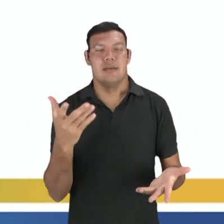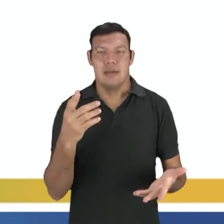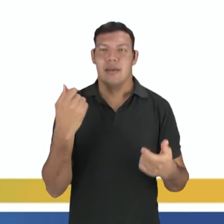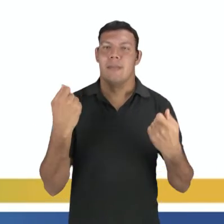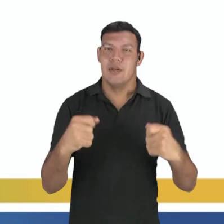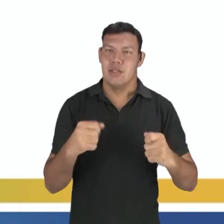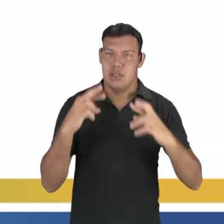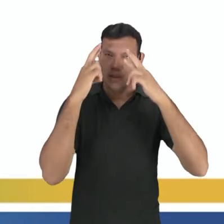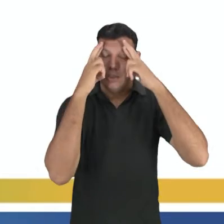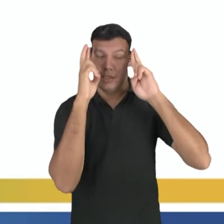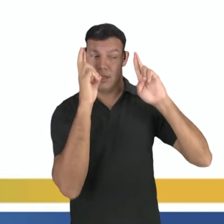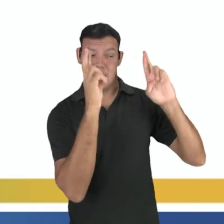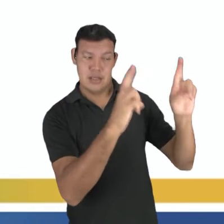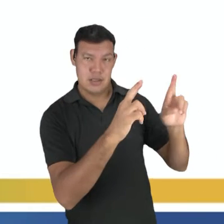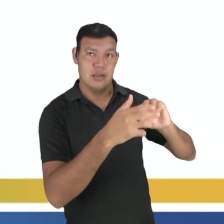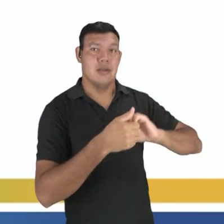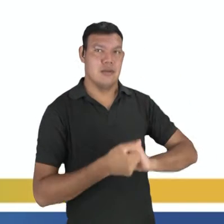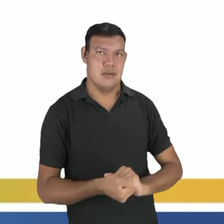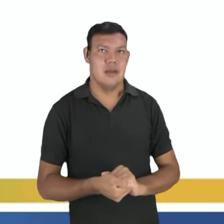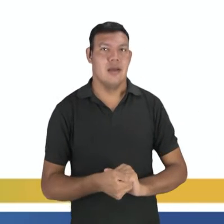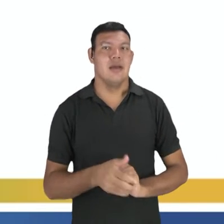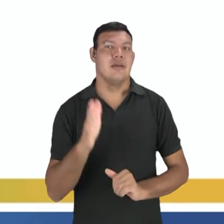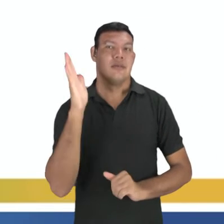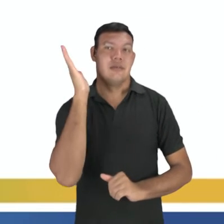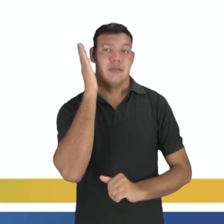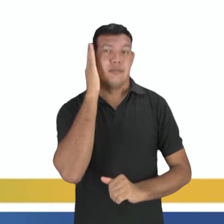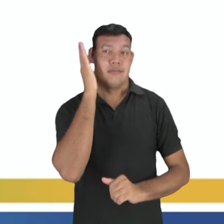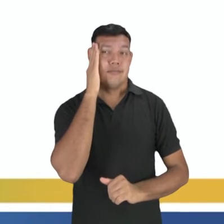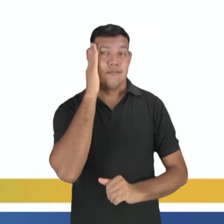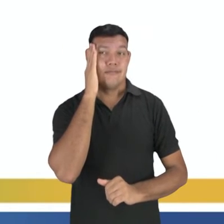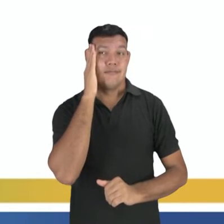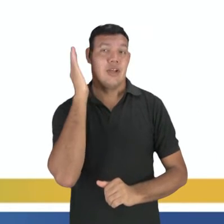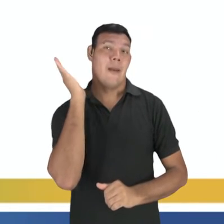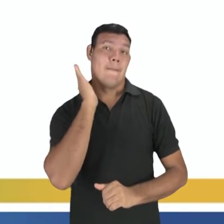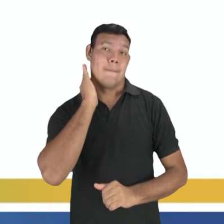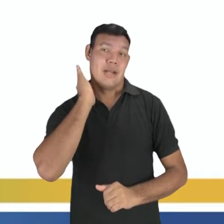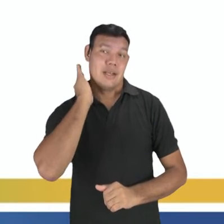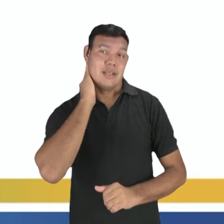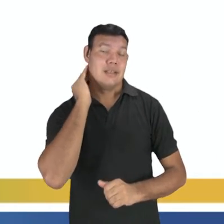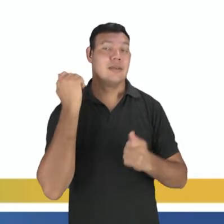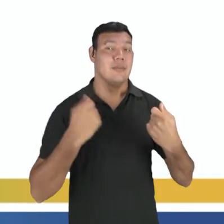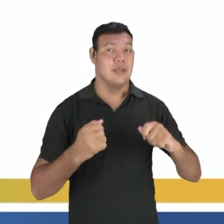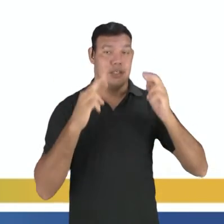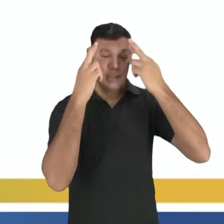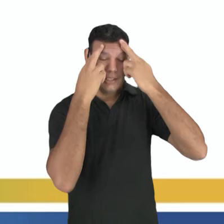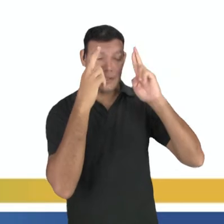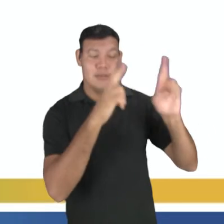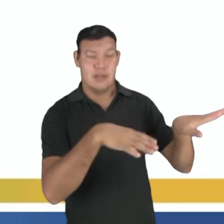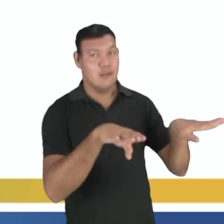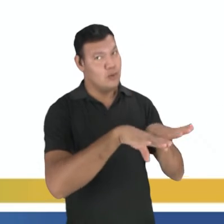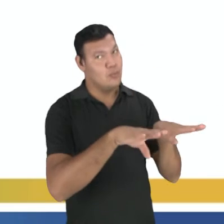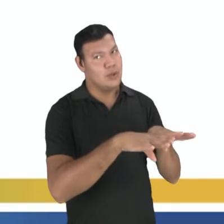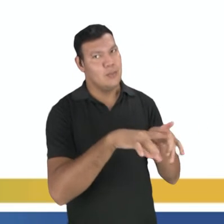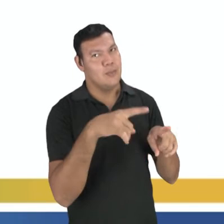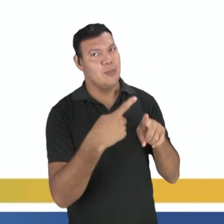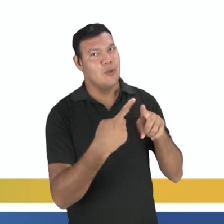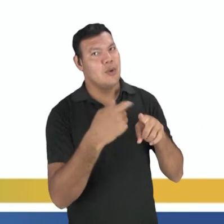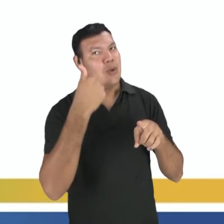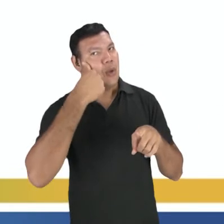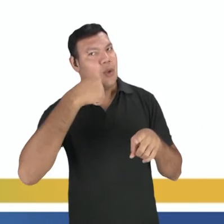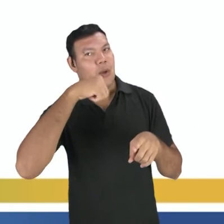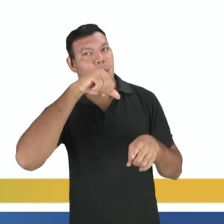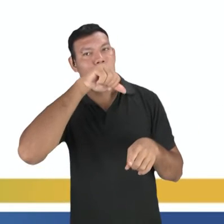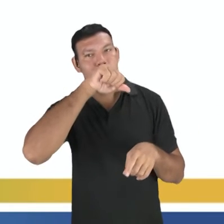seja, se a preguiça é a mãe, então nós temos que respeitar, então ele permanece lá na boa e